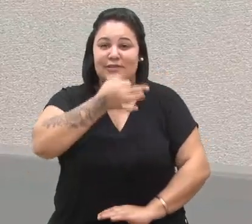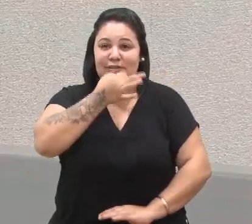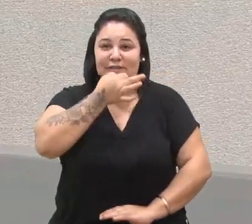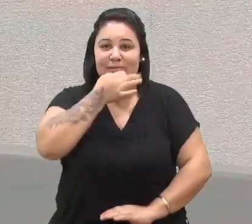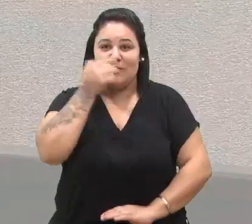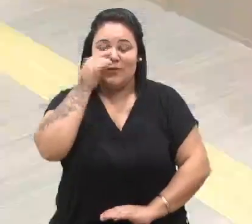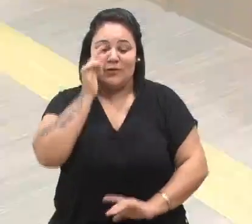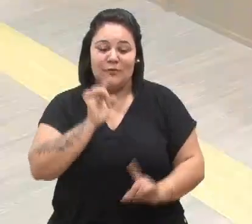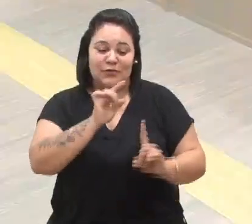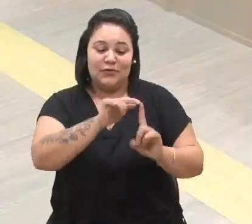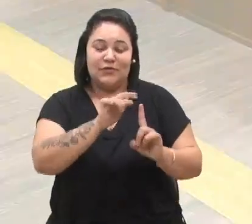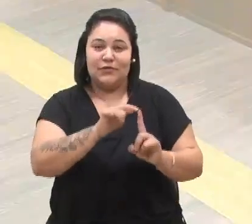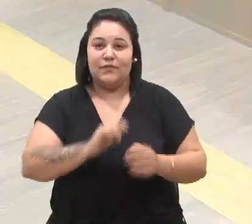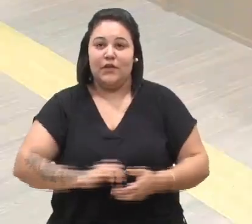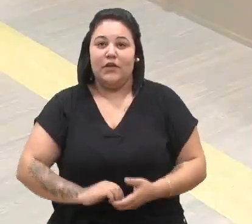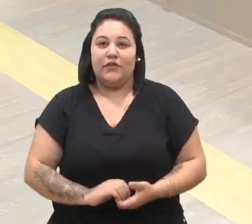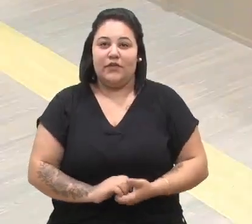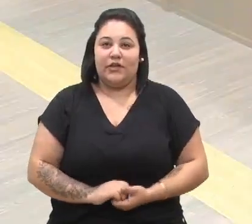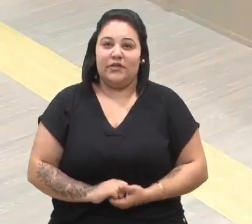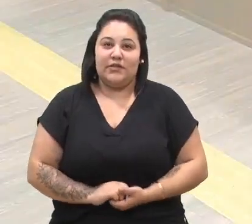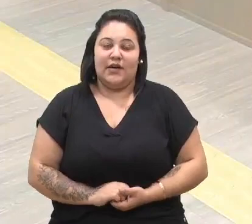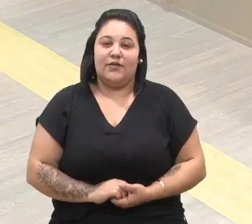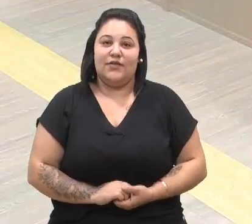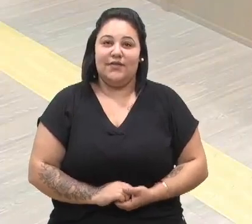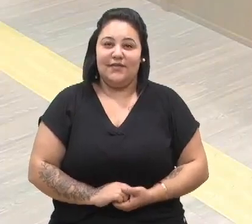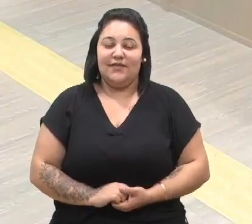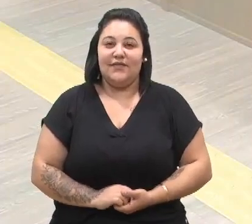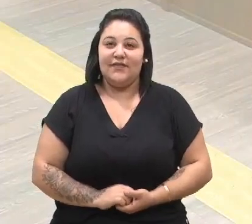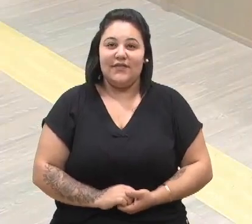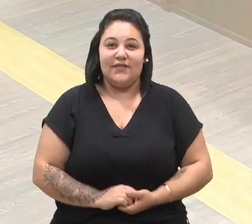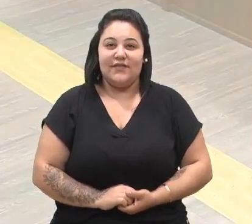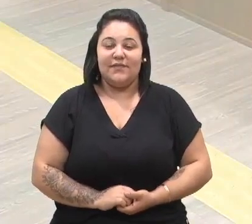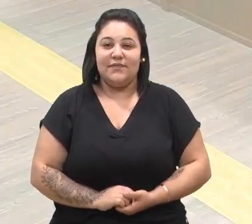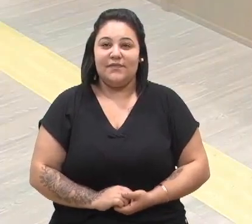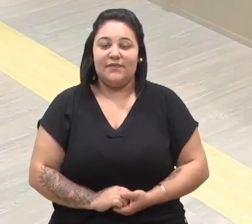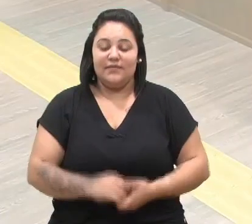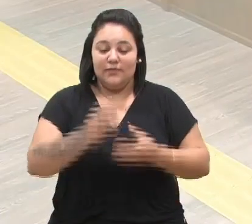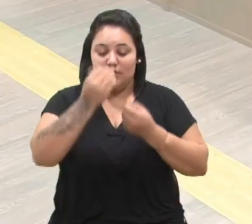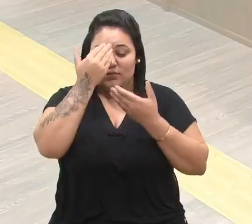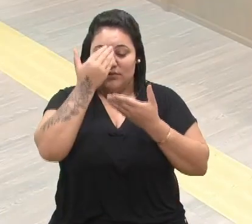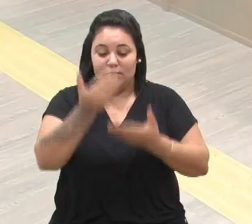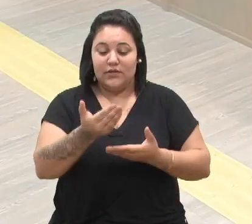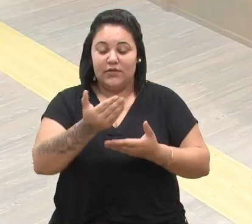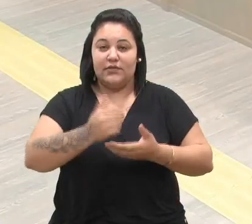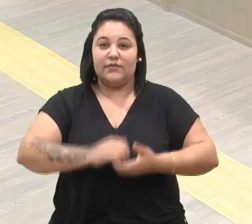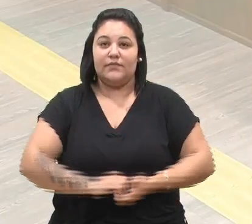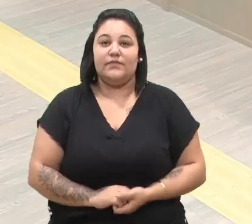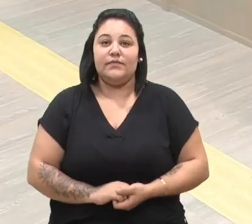Obrigado. Senhora presidente, muito obrigado pela atenção.